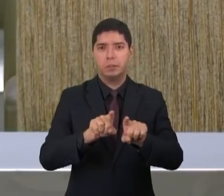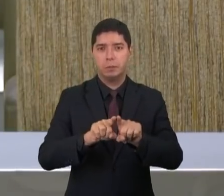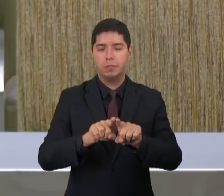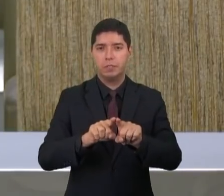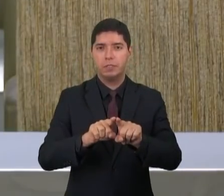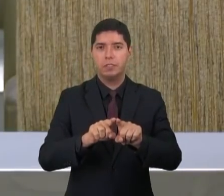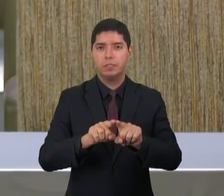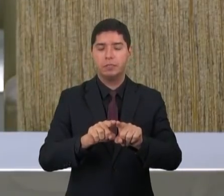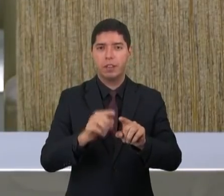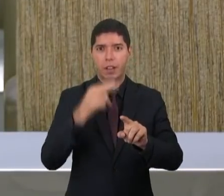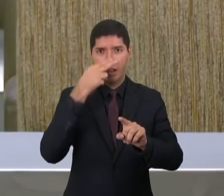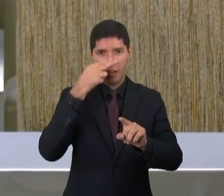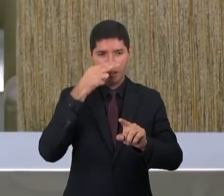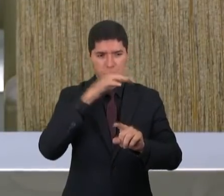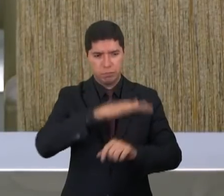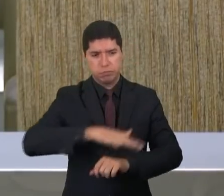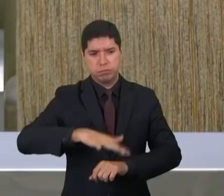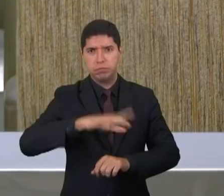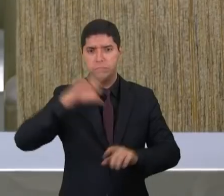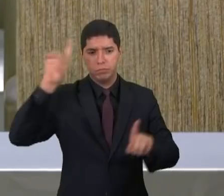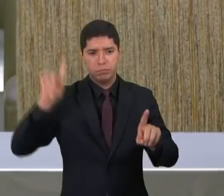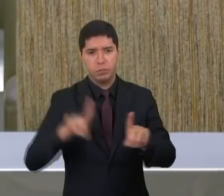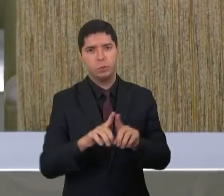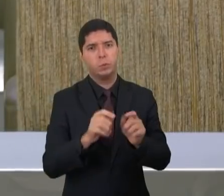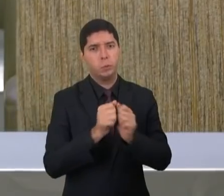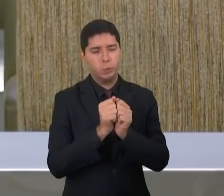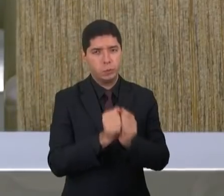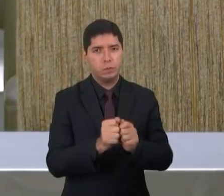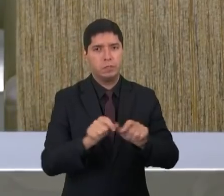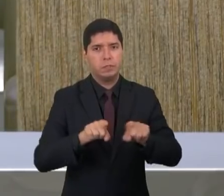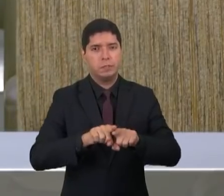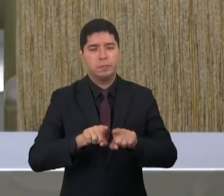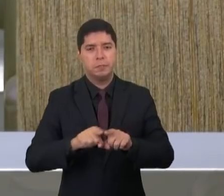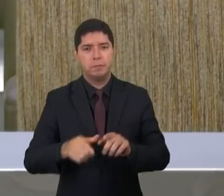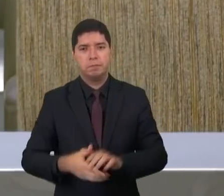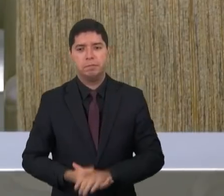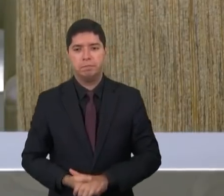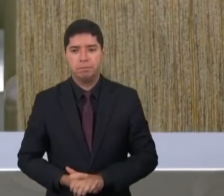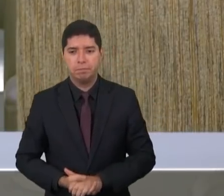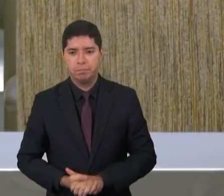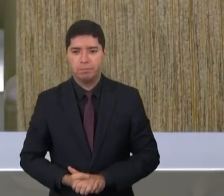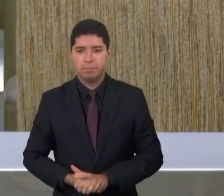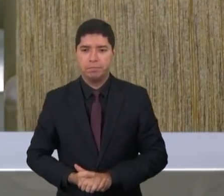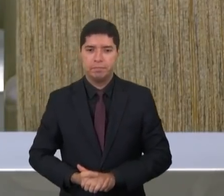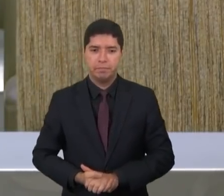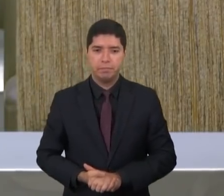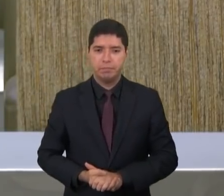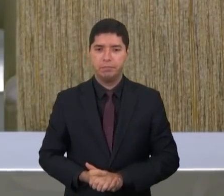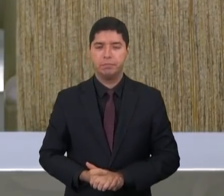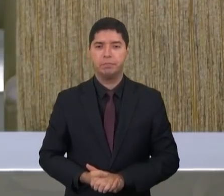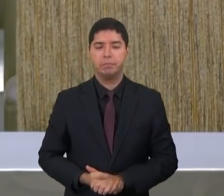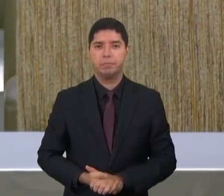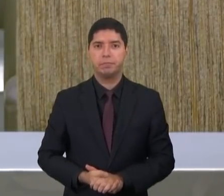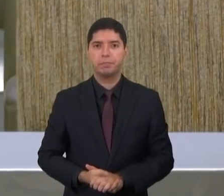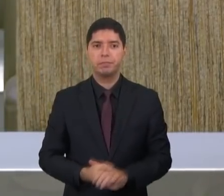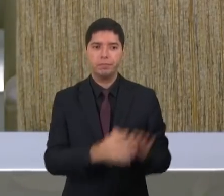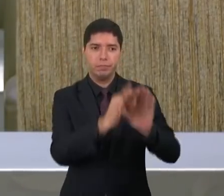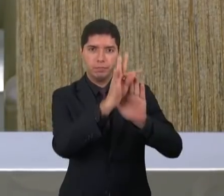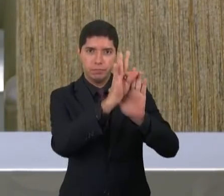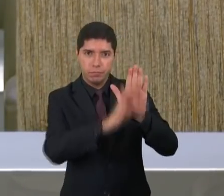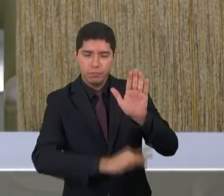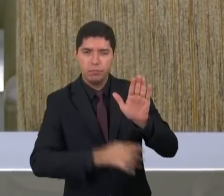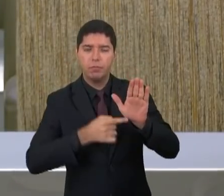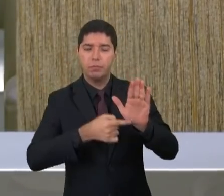da sua igreja. Porém, o salmista também mostra aqui, meus irmãos, algumas ações do inimigo